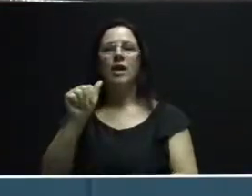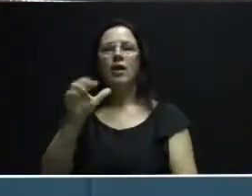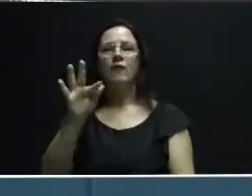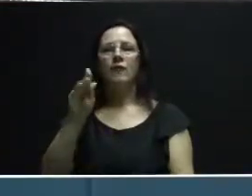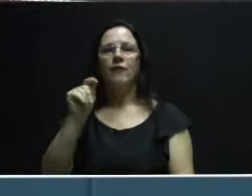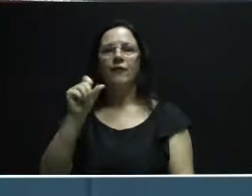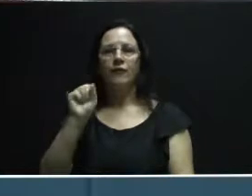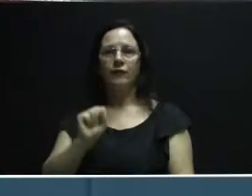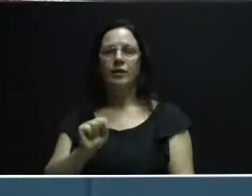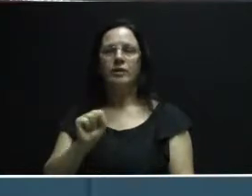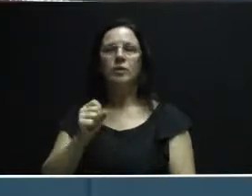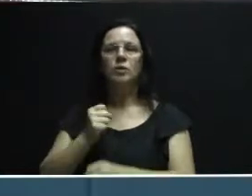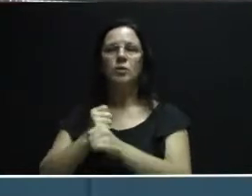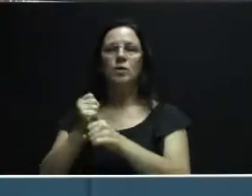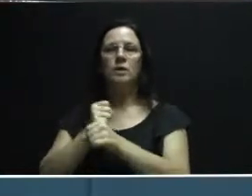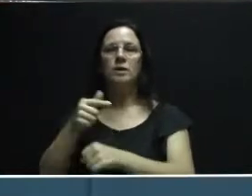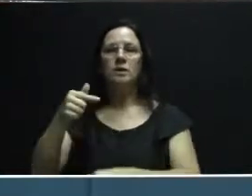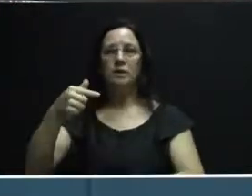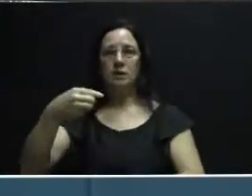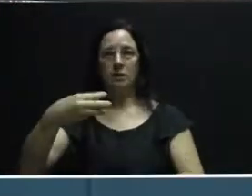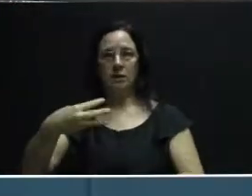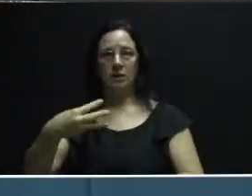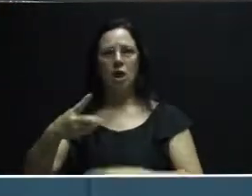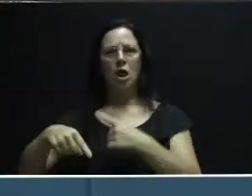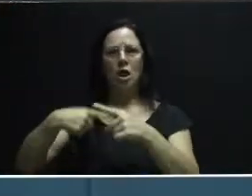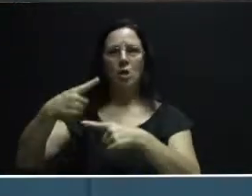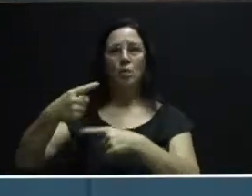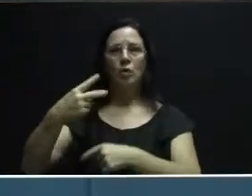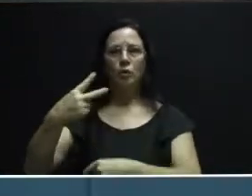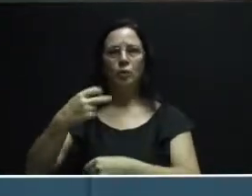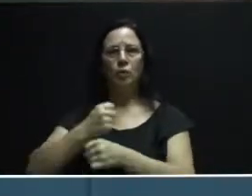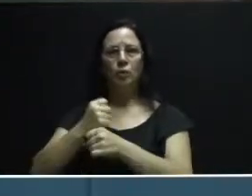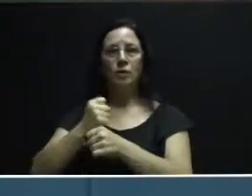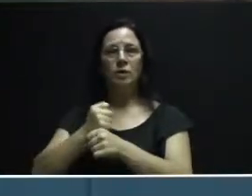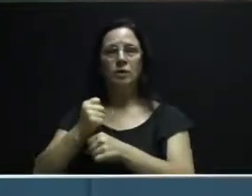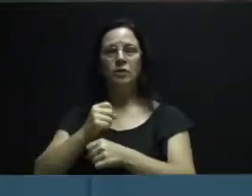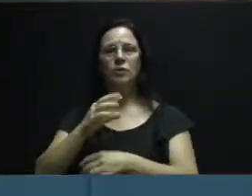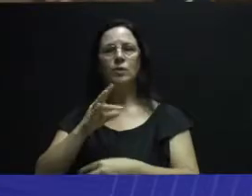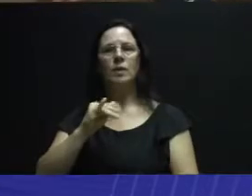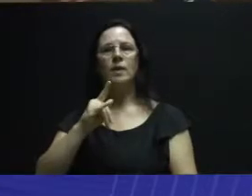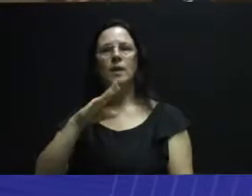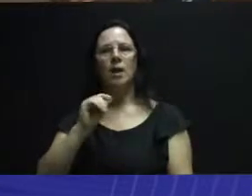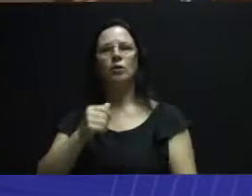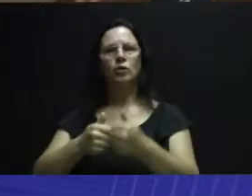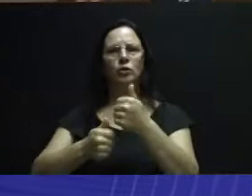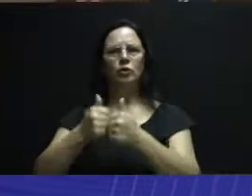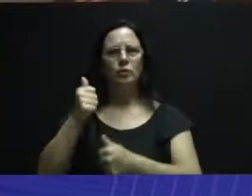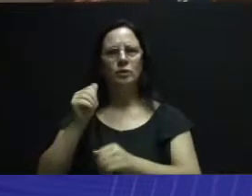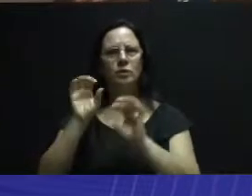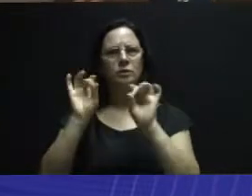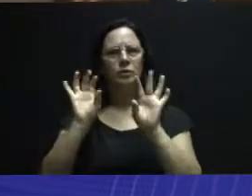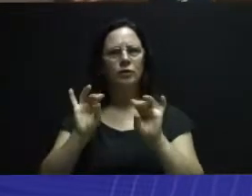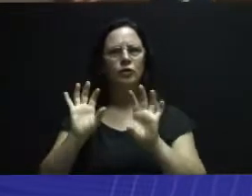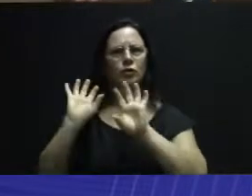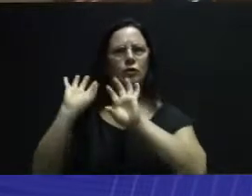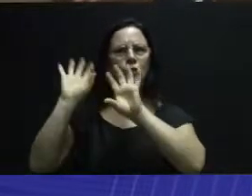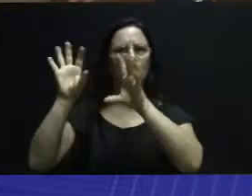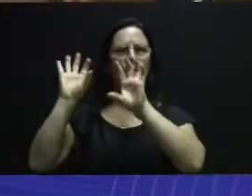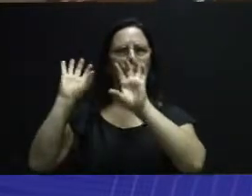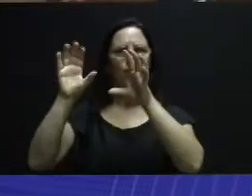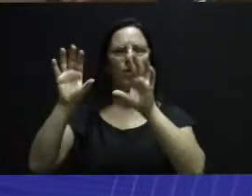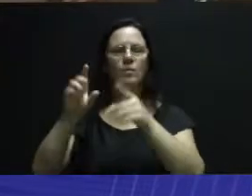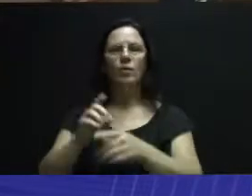1973. Dois anos depois, realizou um curso técnico desportivo, especializado em voleibol.